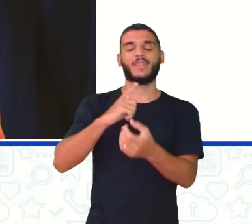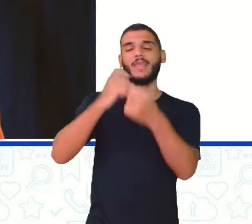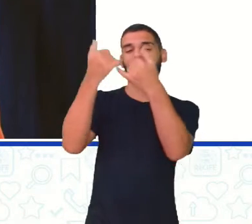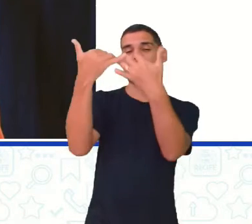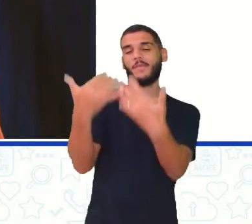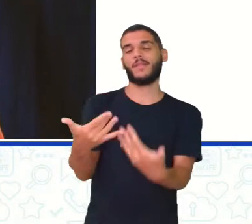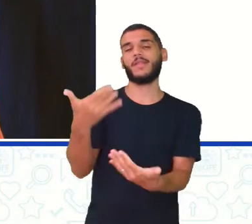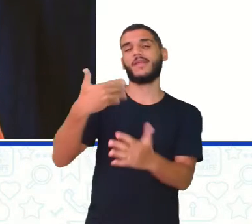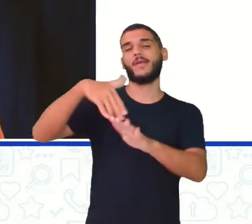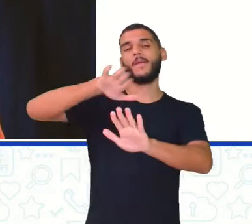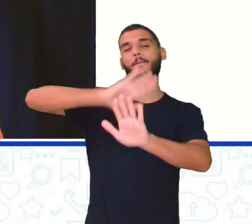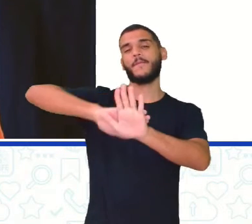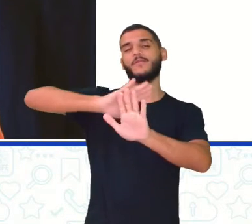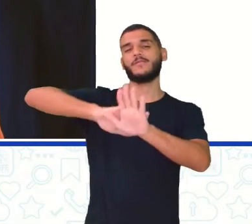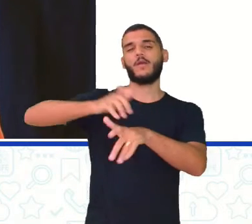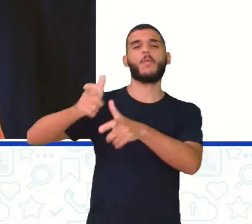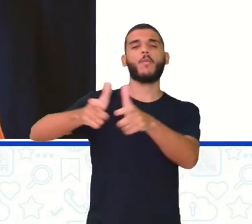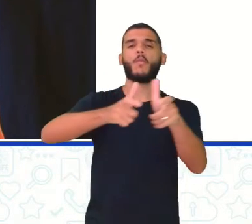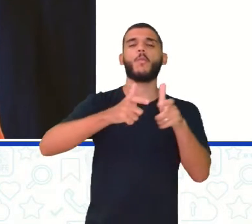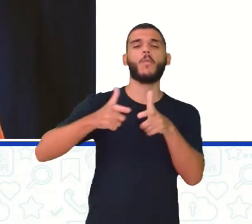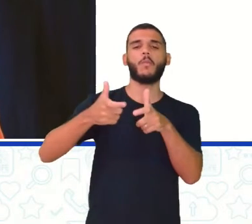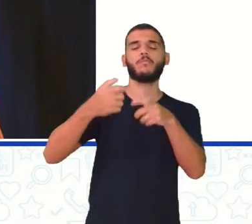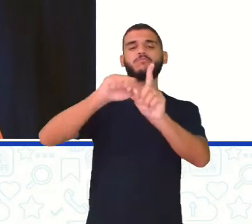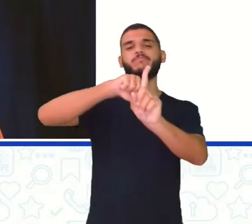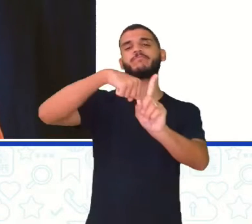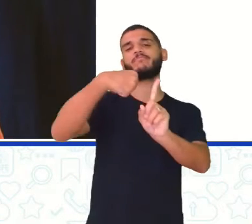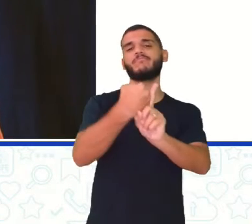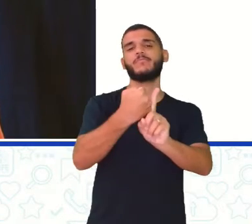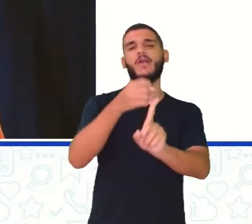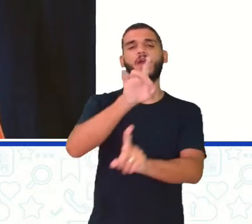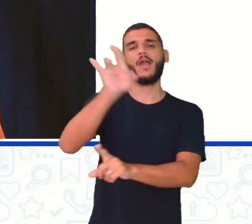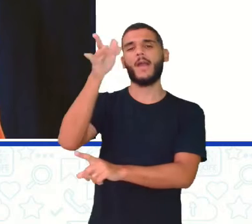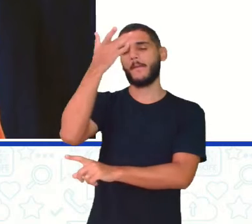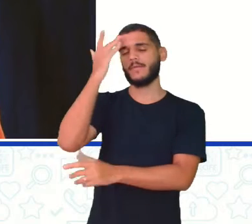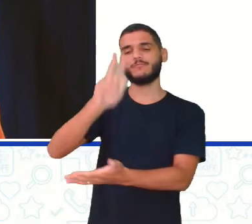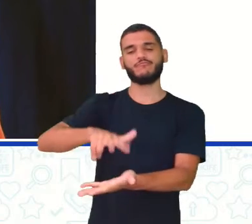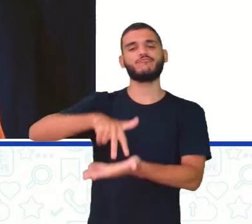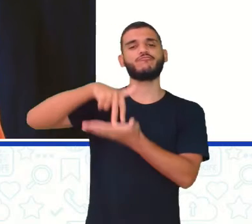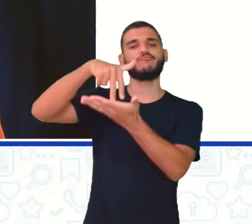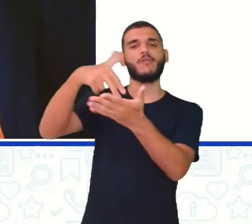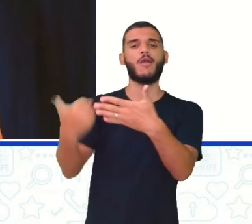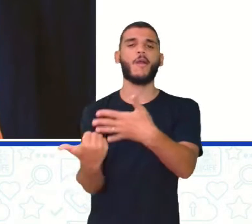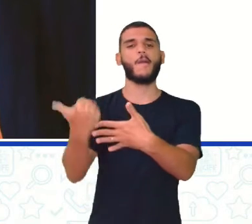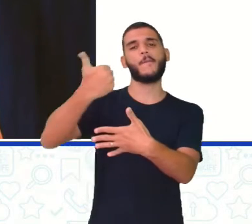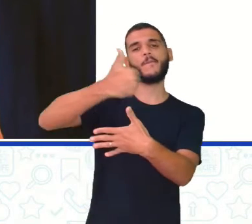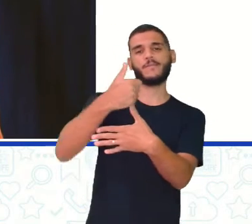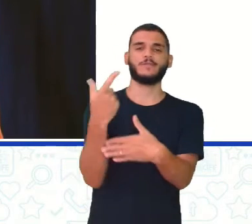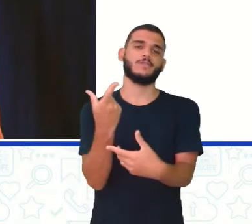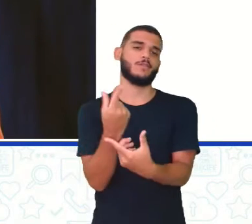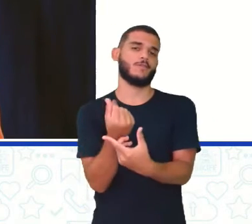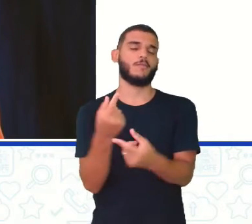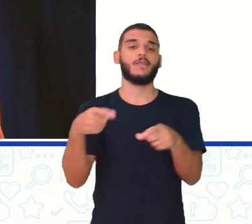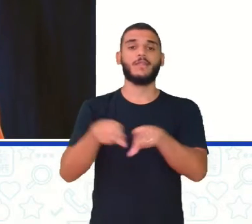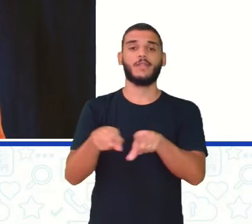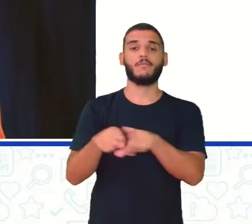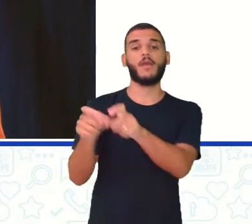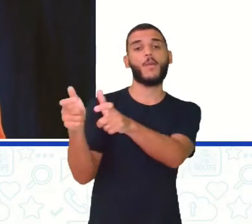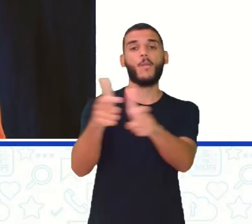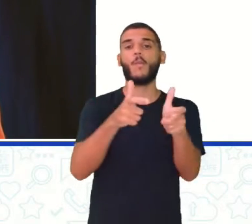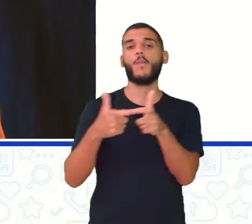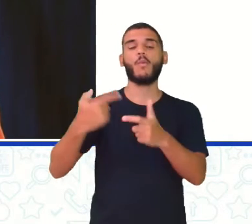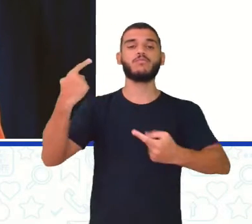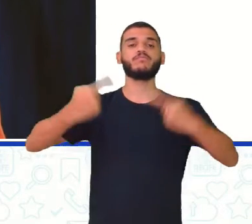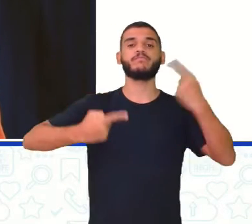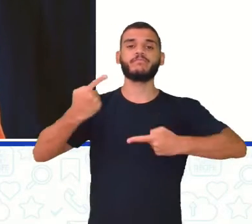vez mais os lugares sociais, os privilégios econômicos, os lugares políticos